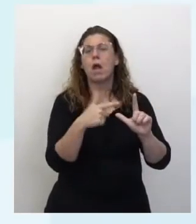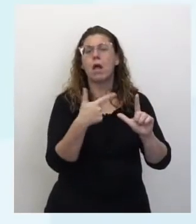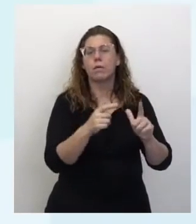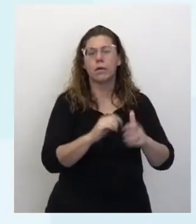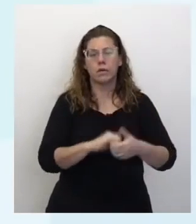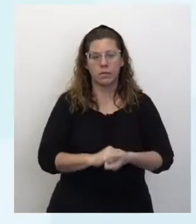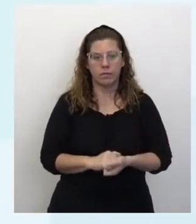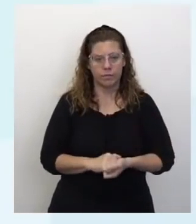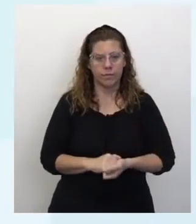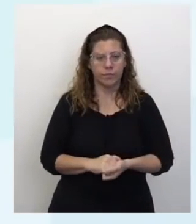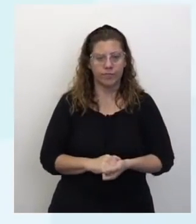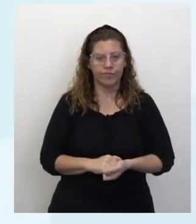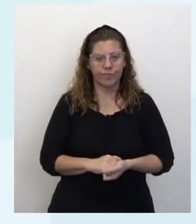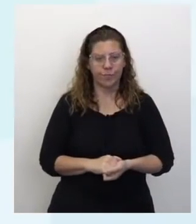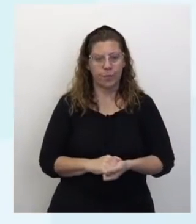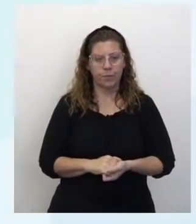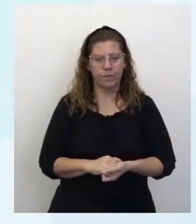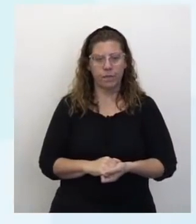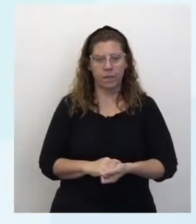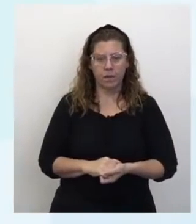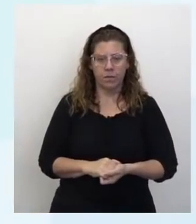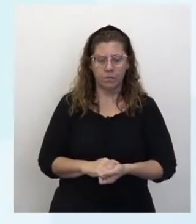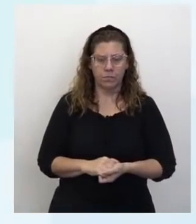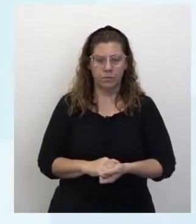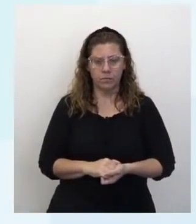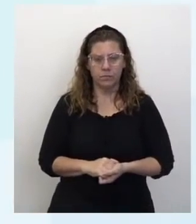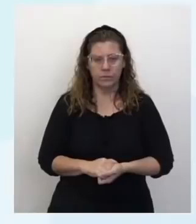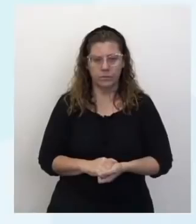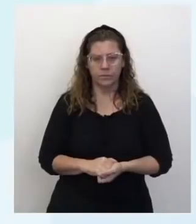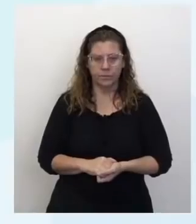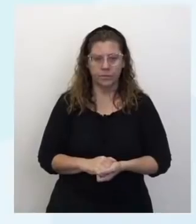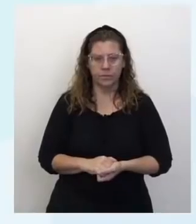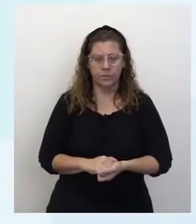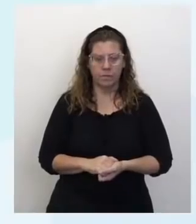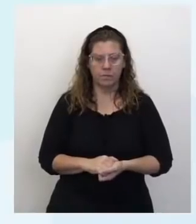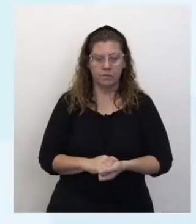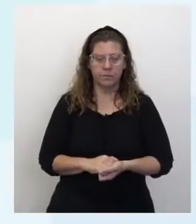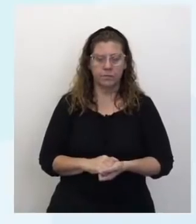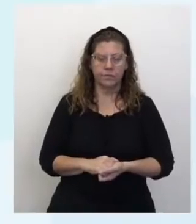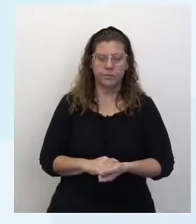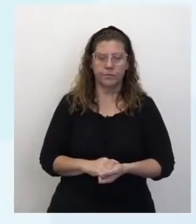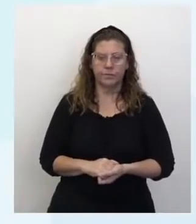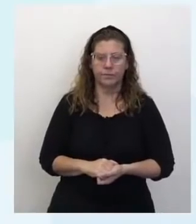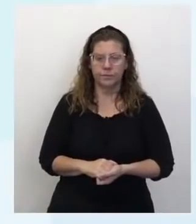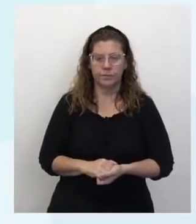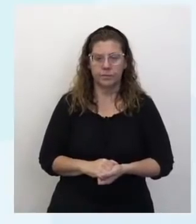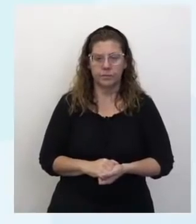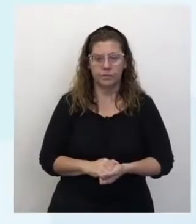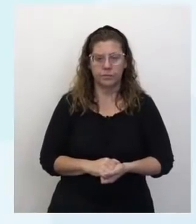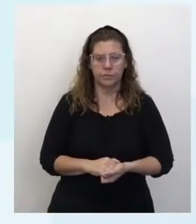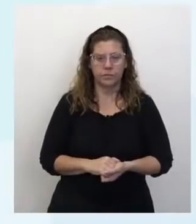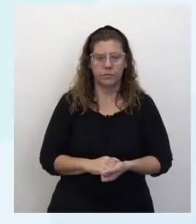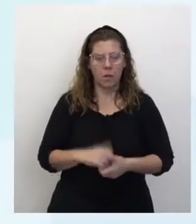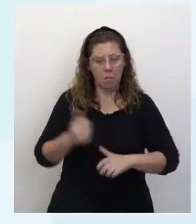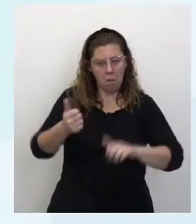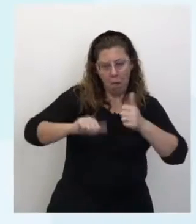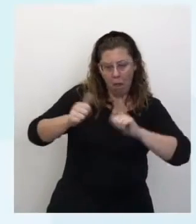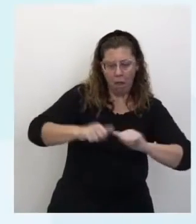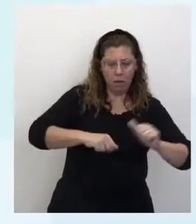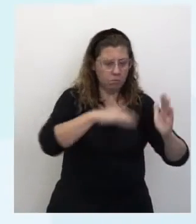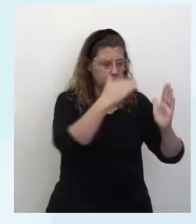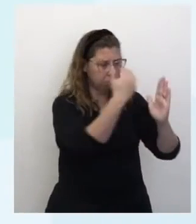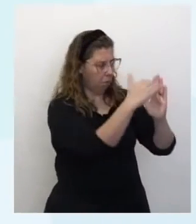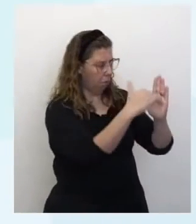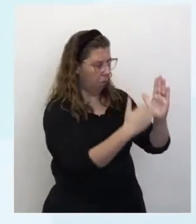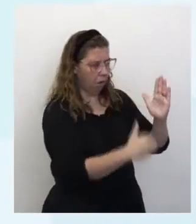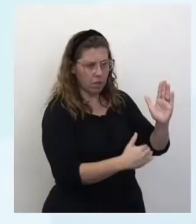the checklist 7 for the most important and 1 for the least important items in creating a meme. Então avalie a lista aí,